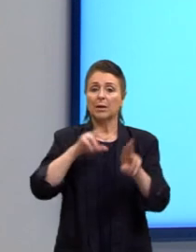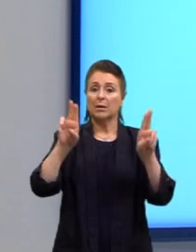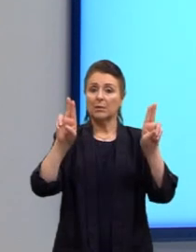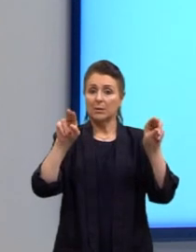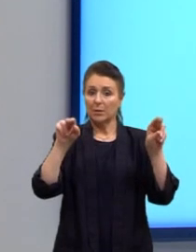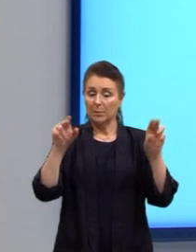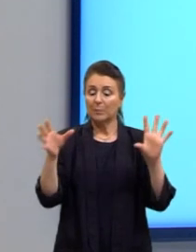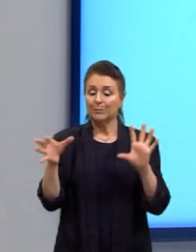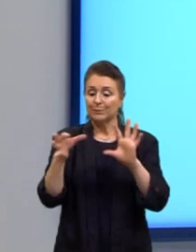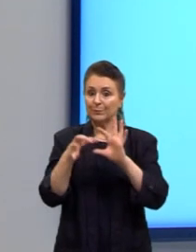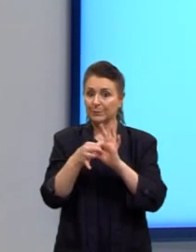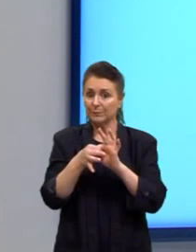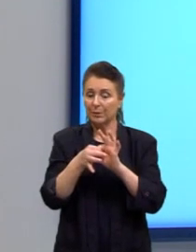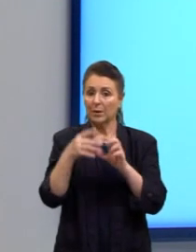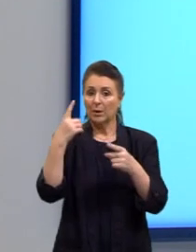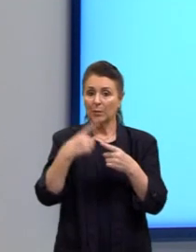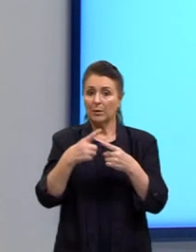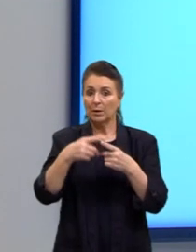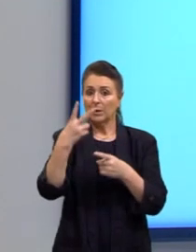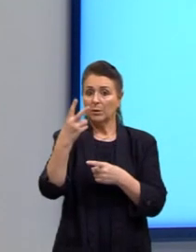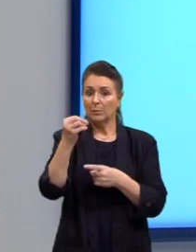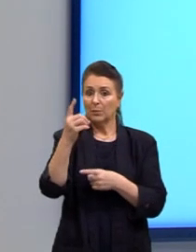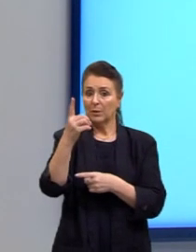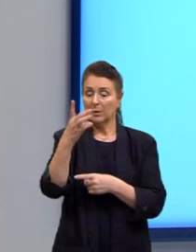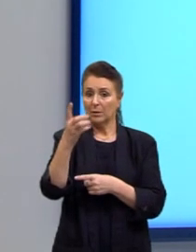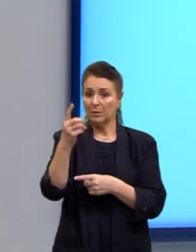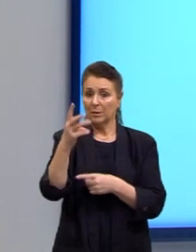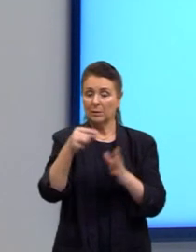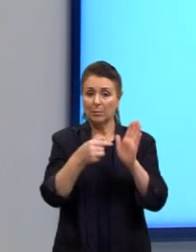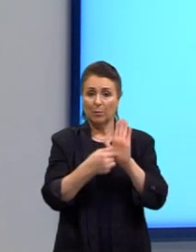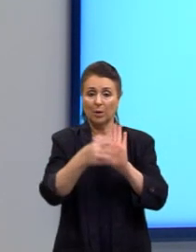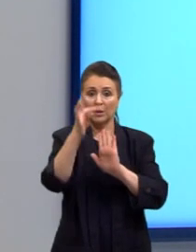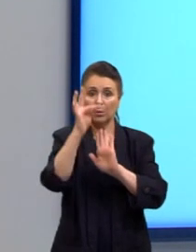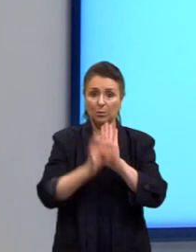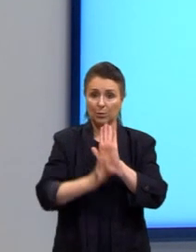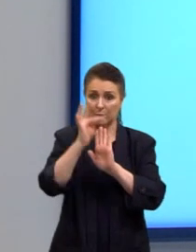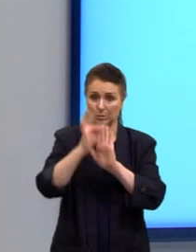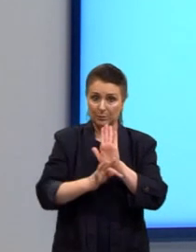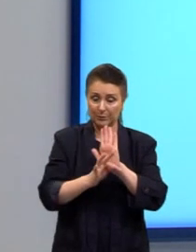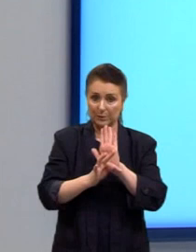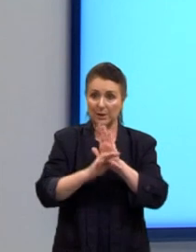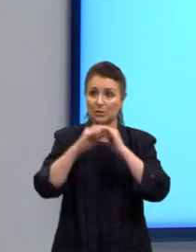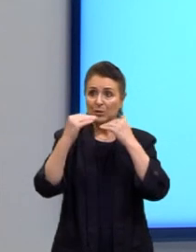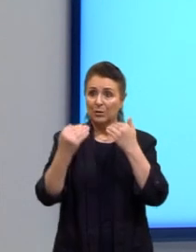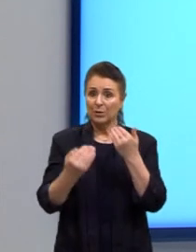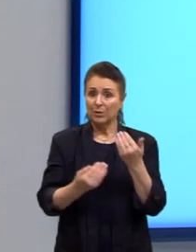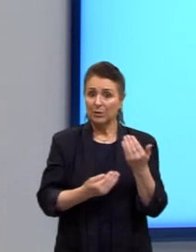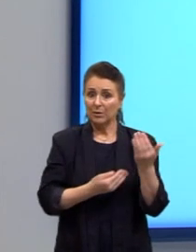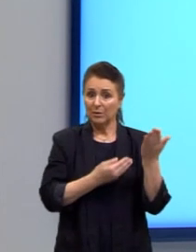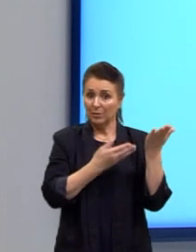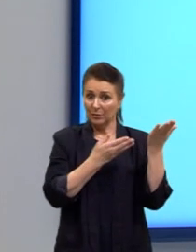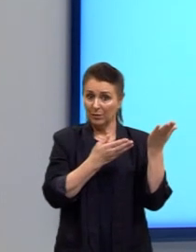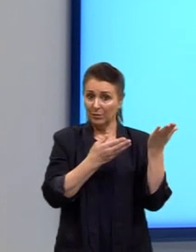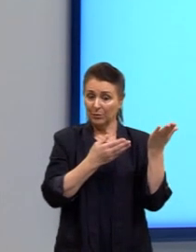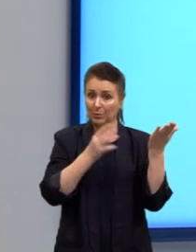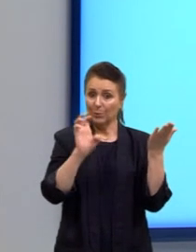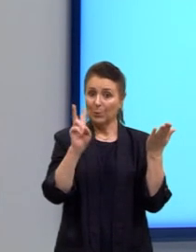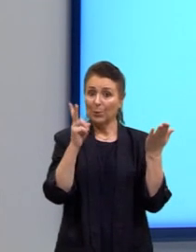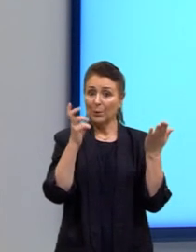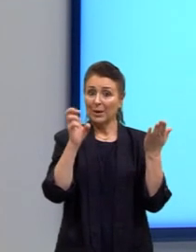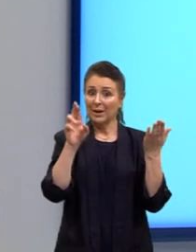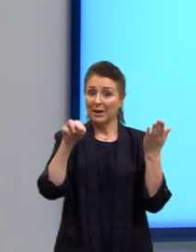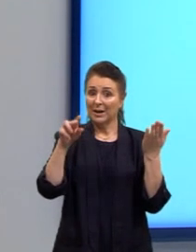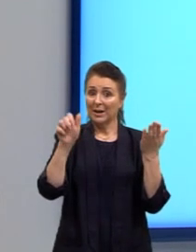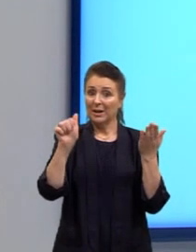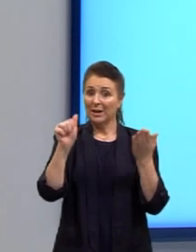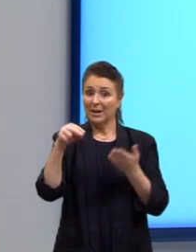interligados porque em 2013 traz um texto que fala Deus não Cortez que fala de malentin que é uma índia